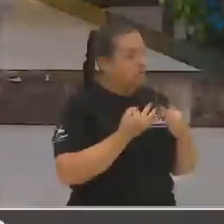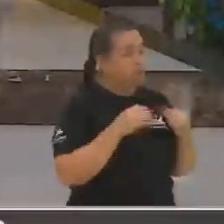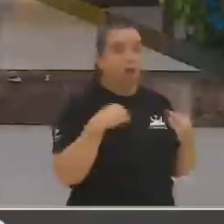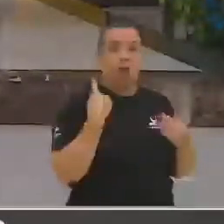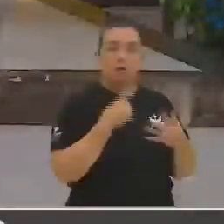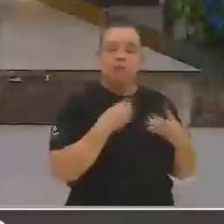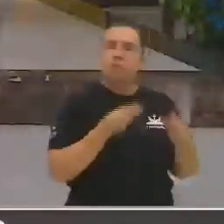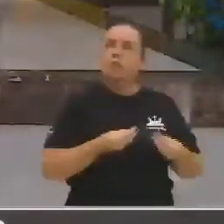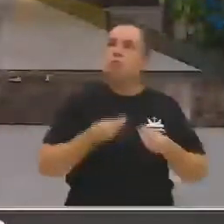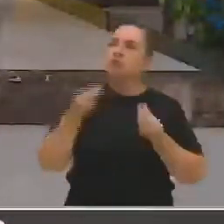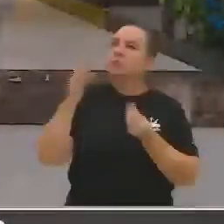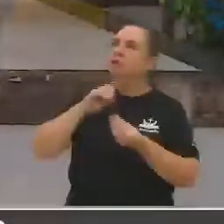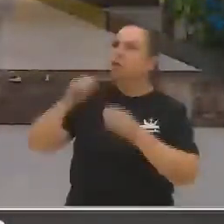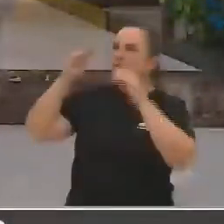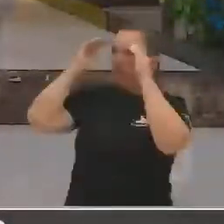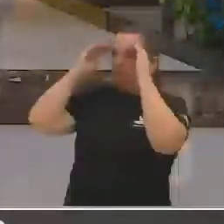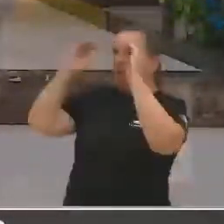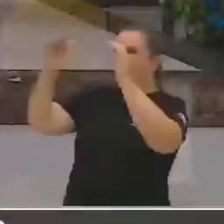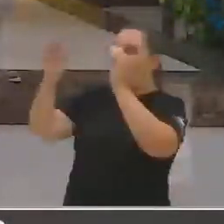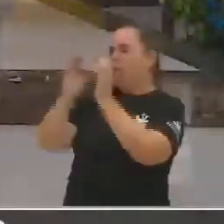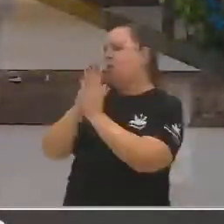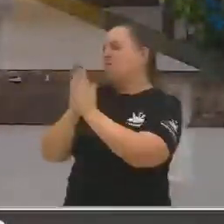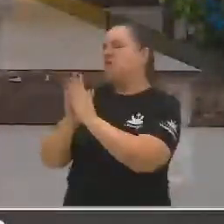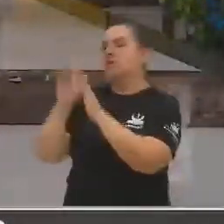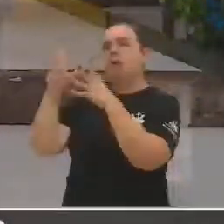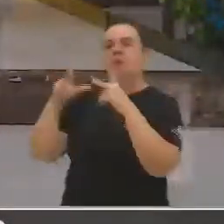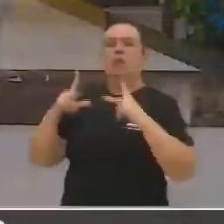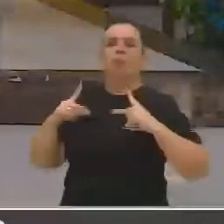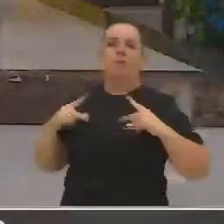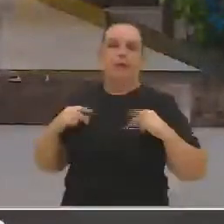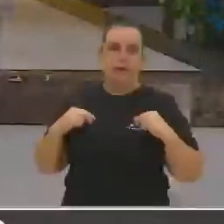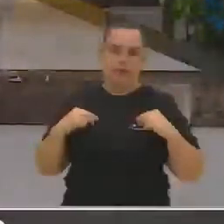vamos dar para Deus a honra e a adoração que Ele merece. Não,